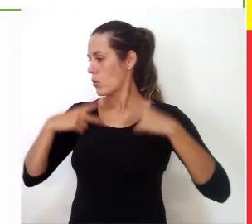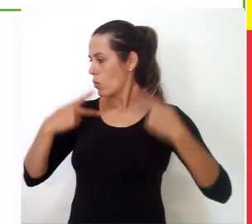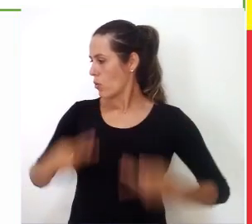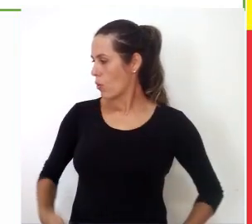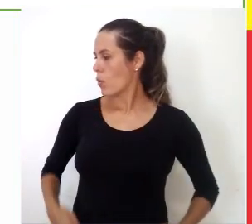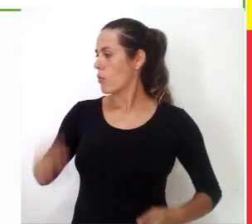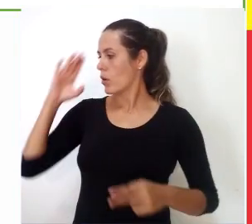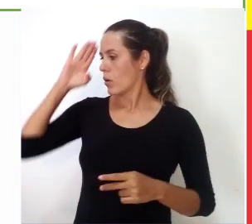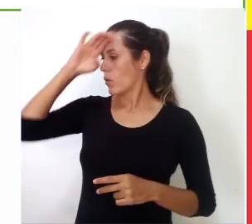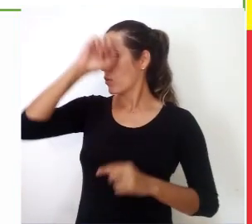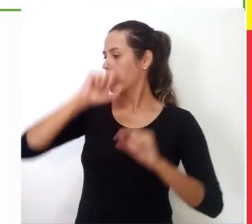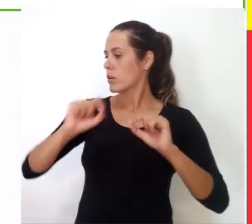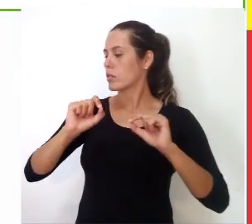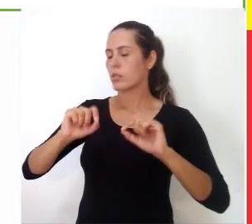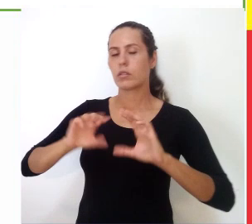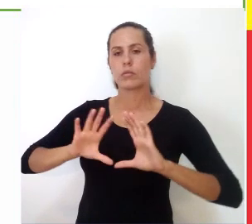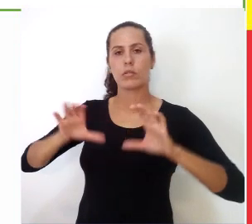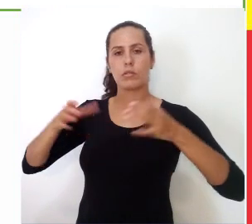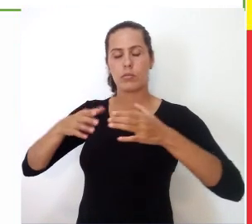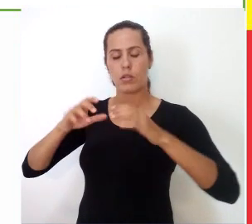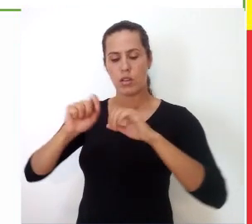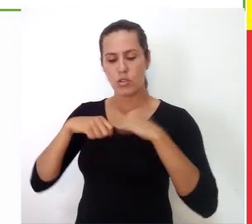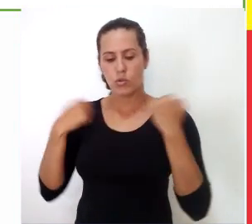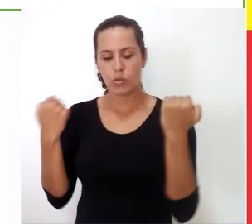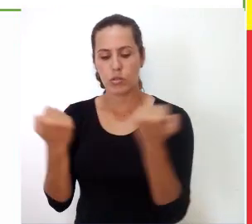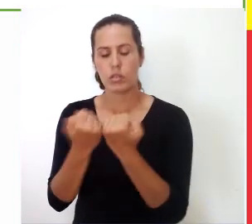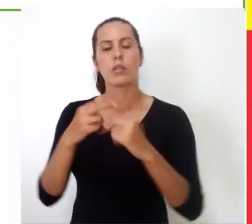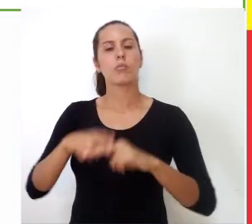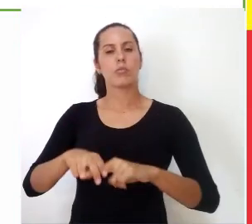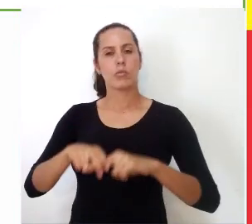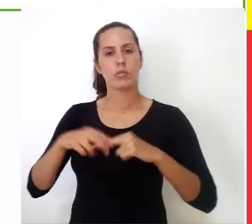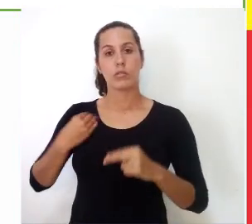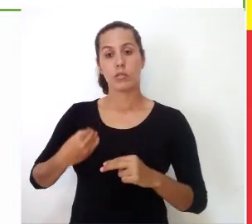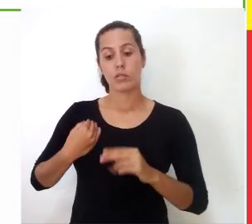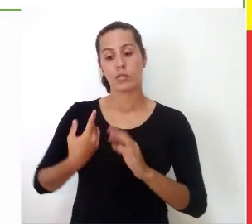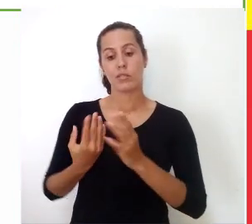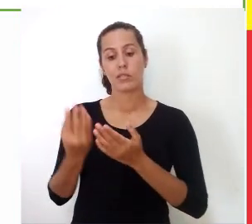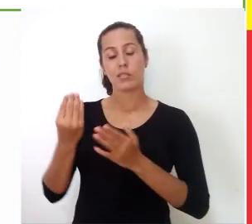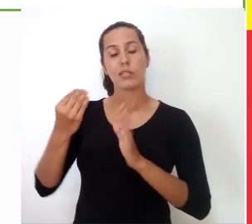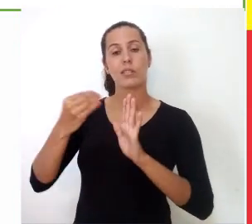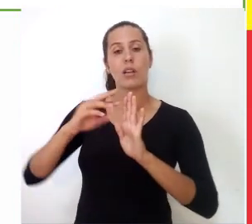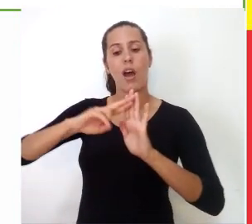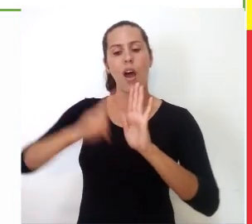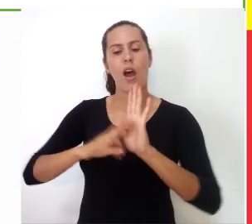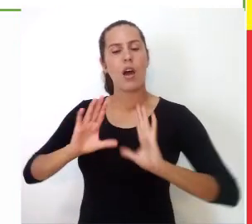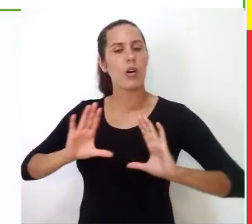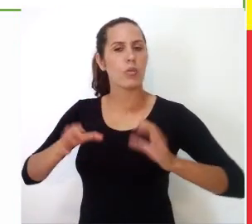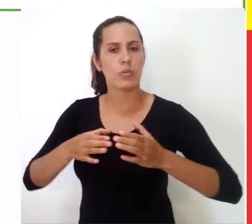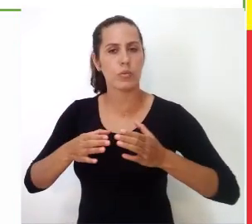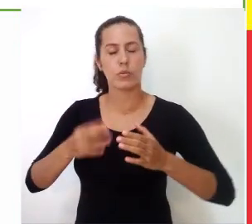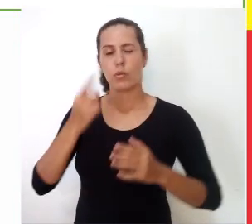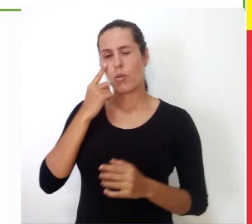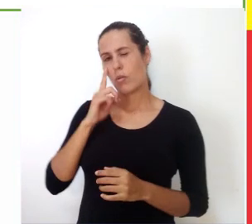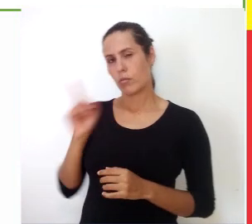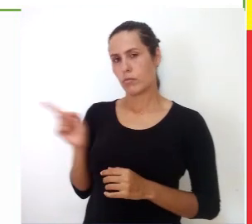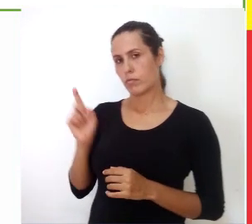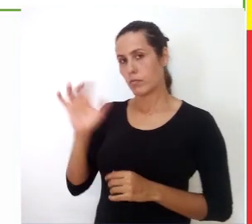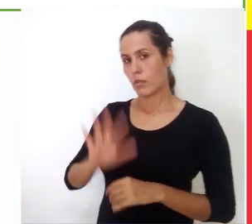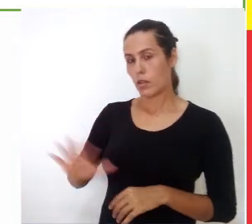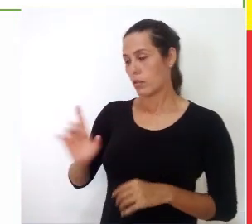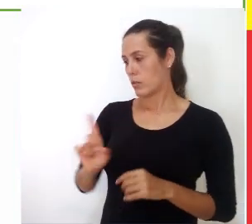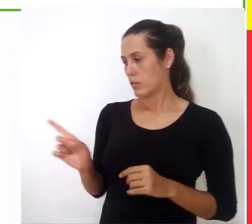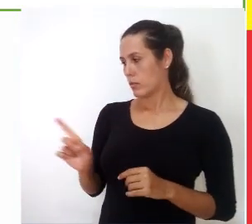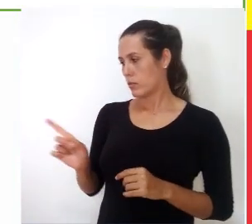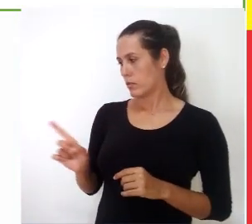vida social, a ação do indivíduo. É por isso que existe o código, certo? Então aqui, olhe só na tela, olhe